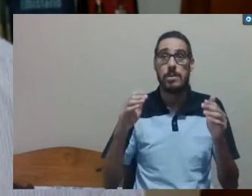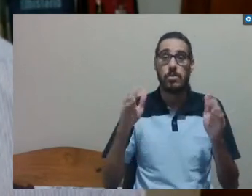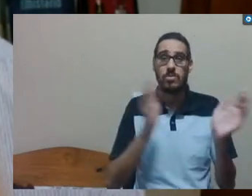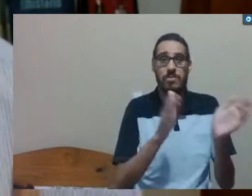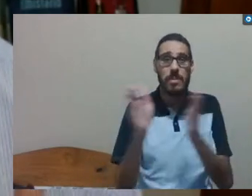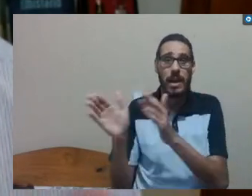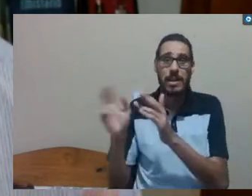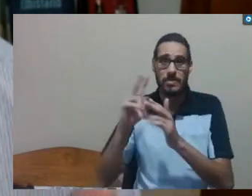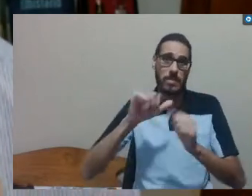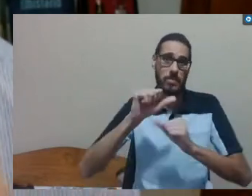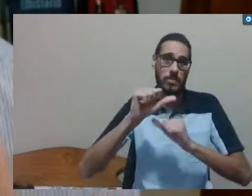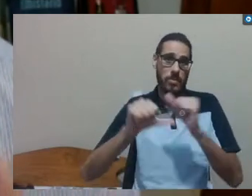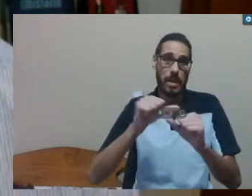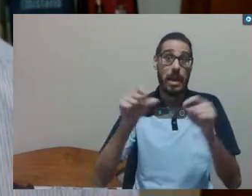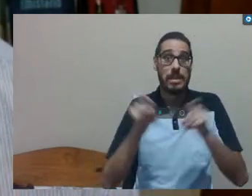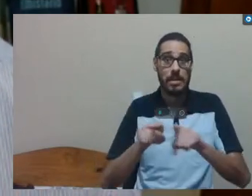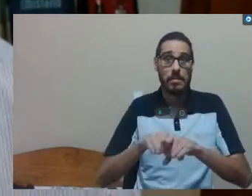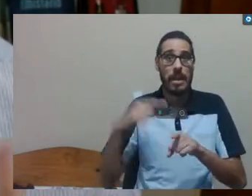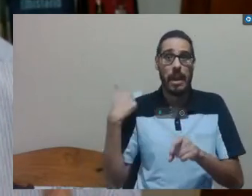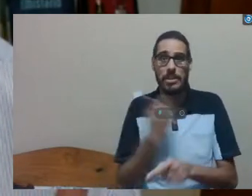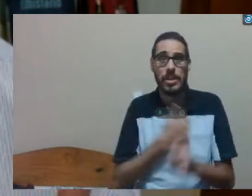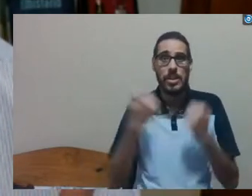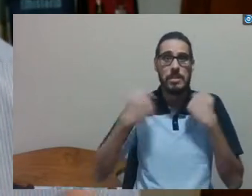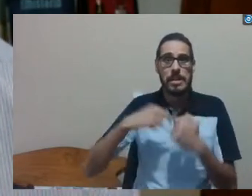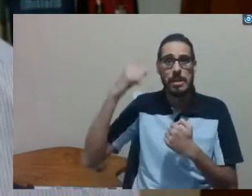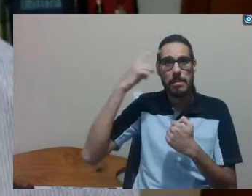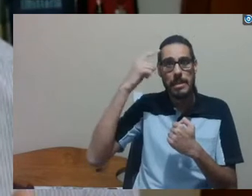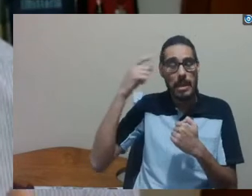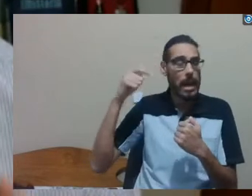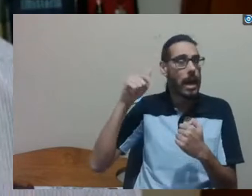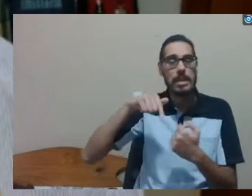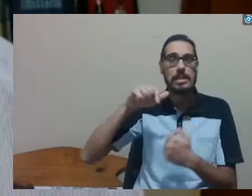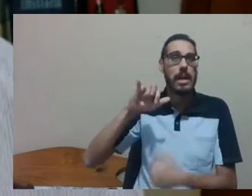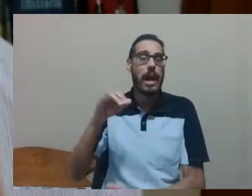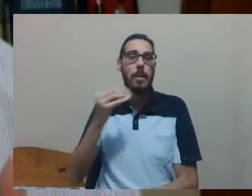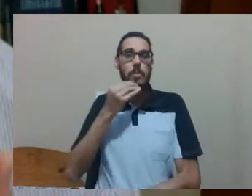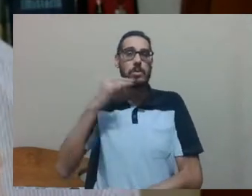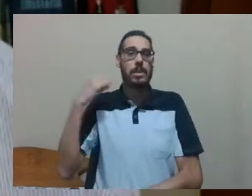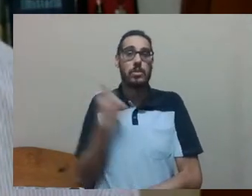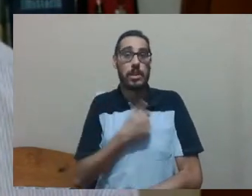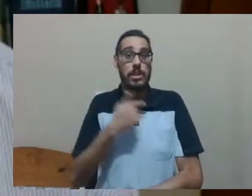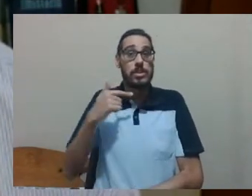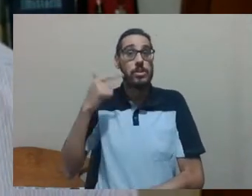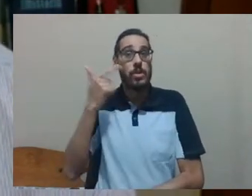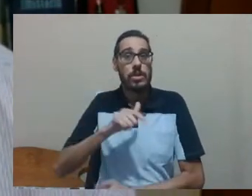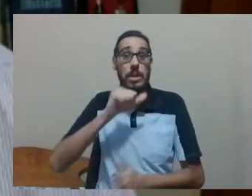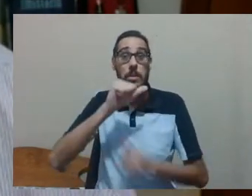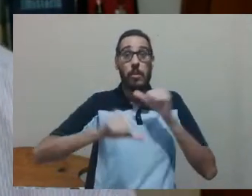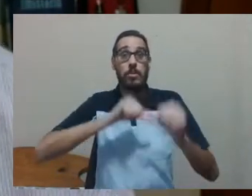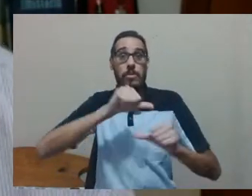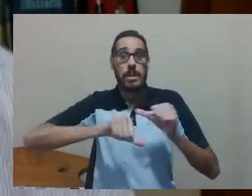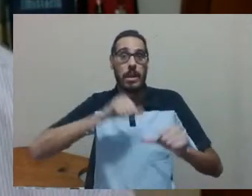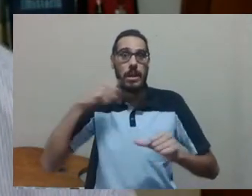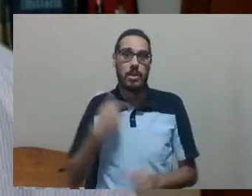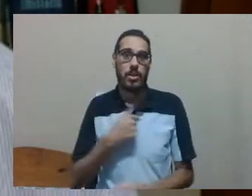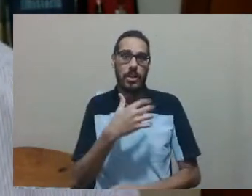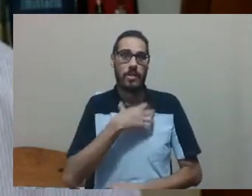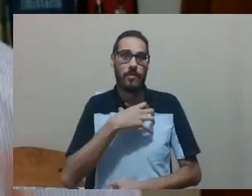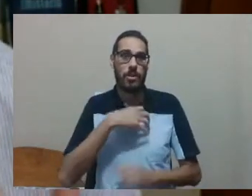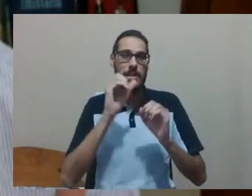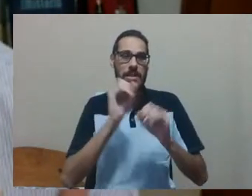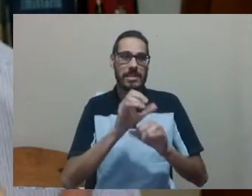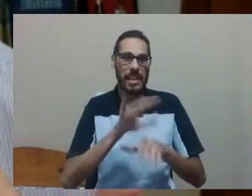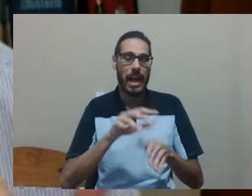também modificar a nossa forma de ensinar, a nossa forma de atuar. E isso não significa apenas colocar espaços...